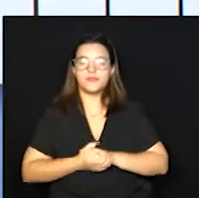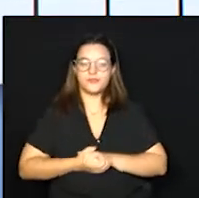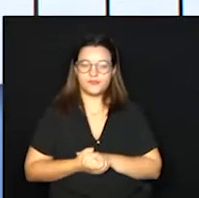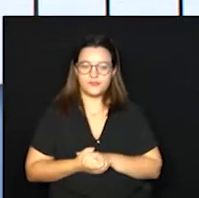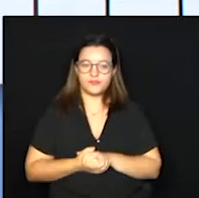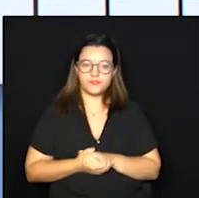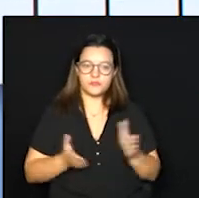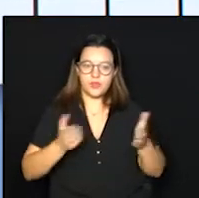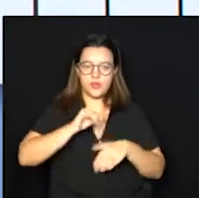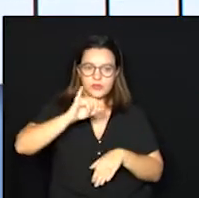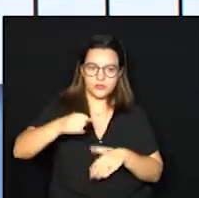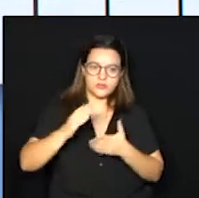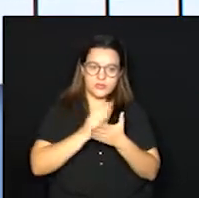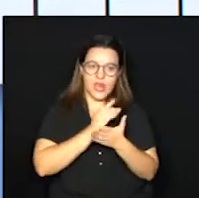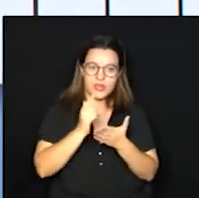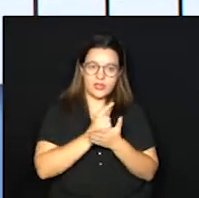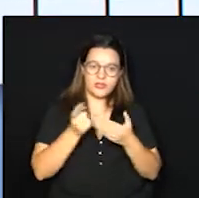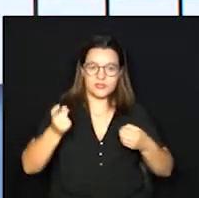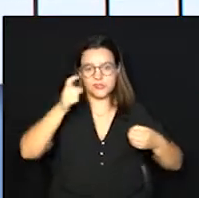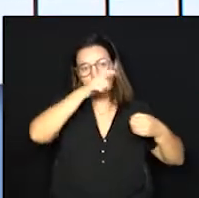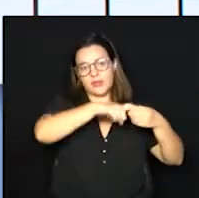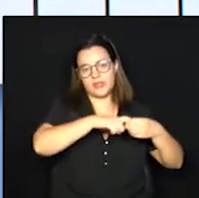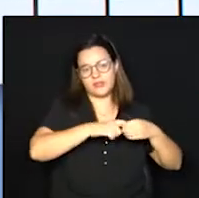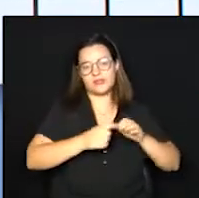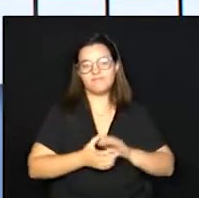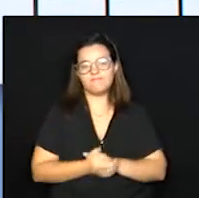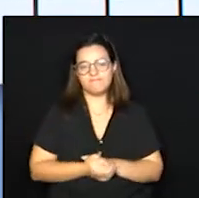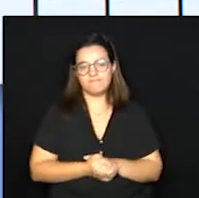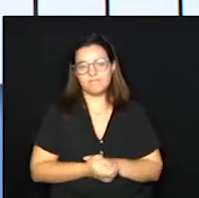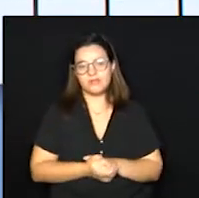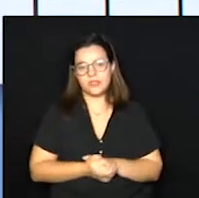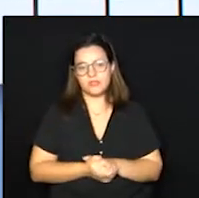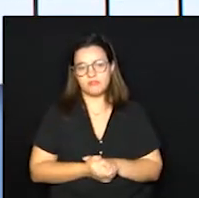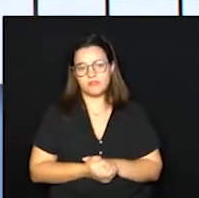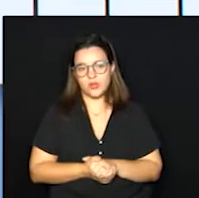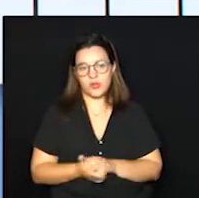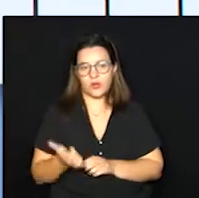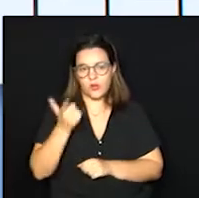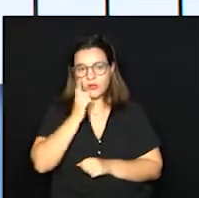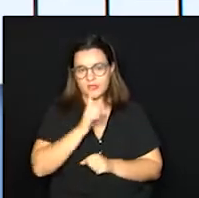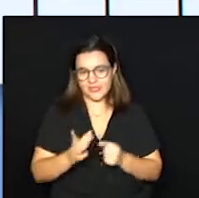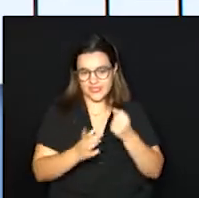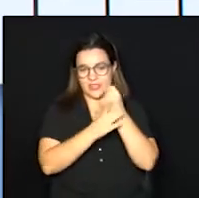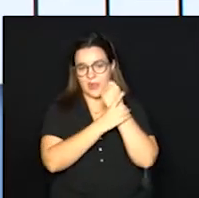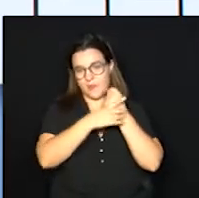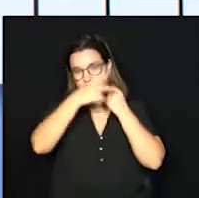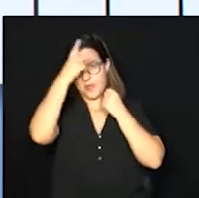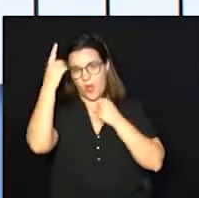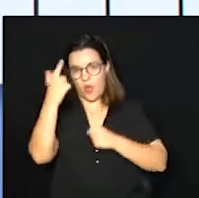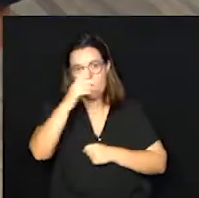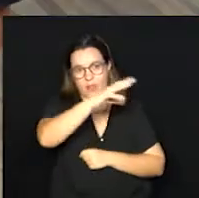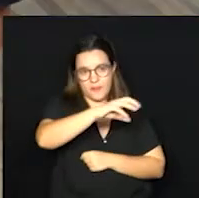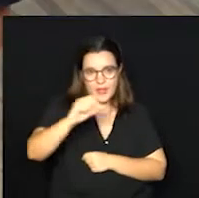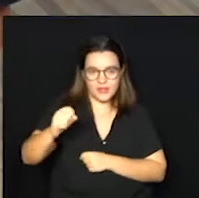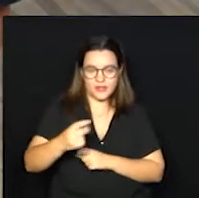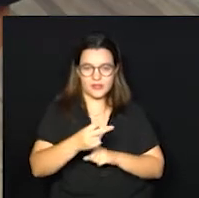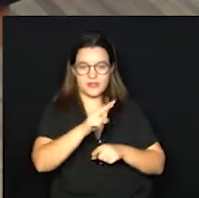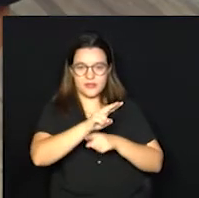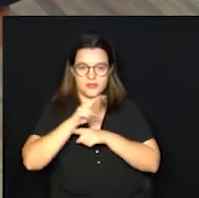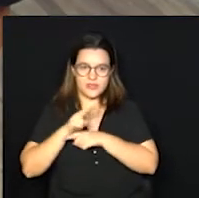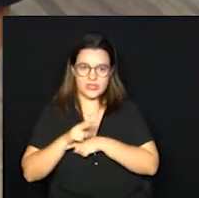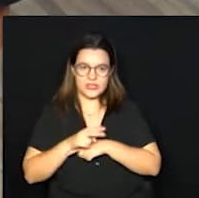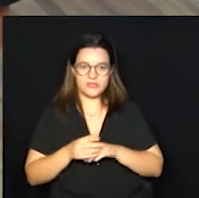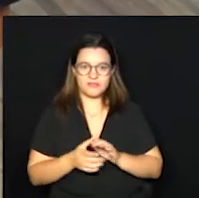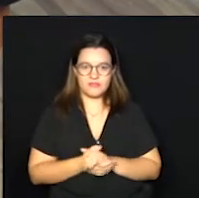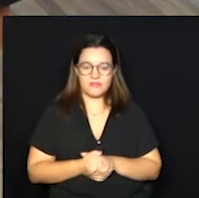lá, devolver o seu livro na biblioteca, mas garantir aí a saúde dos próximos que também poderão passar. E como a gente é tudo